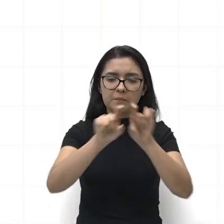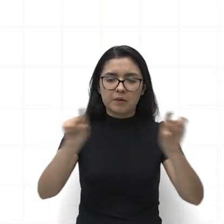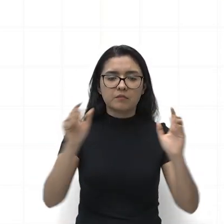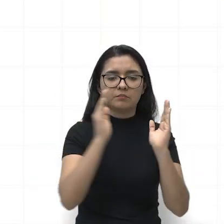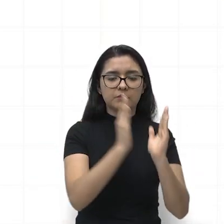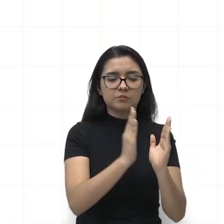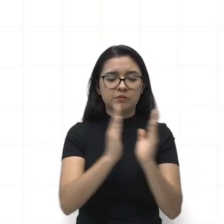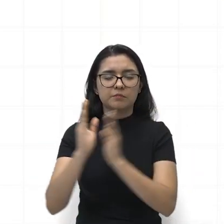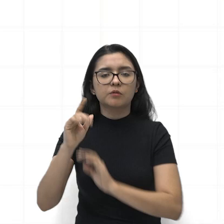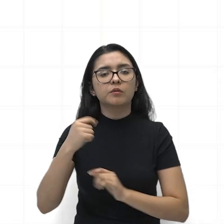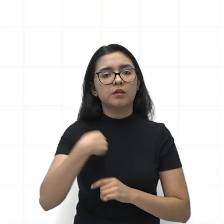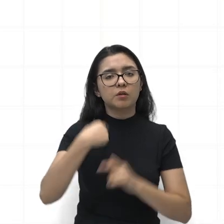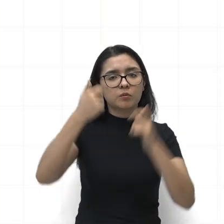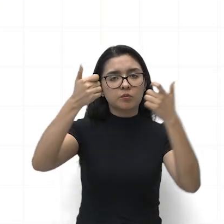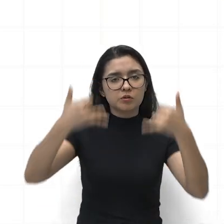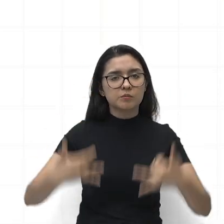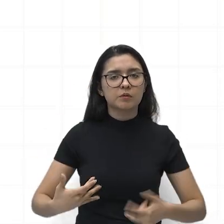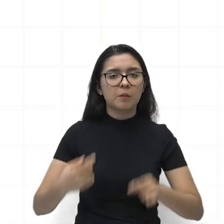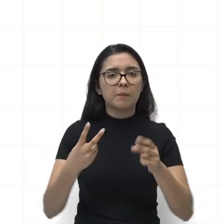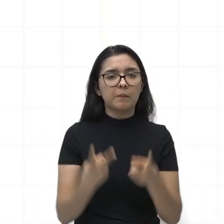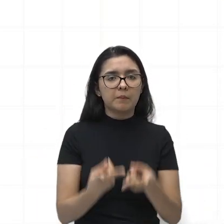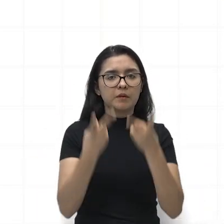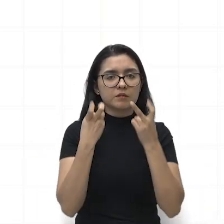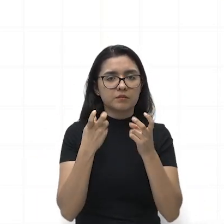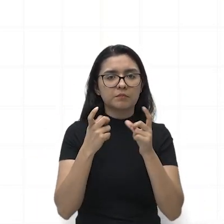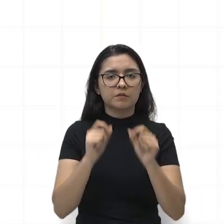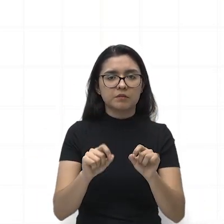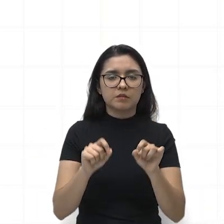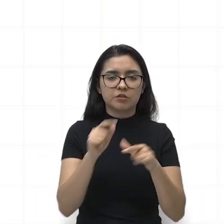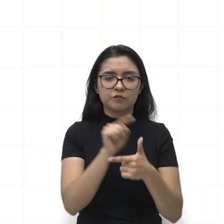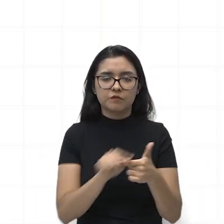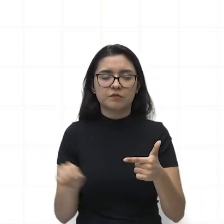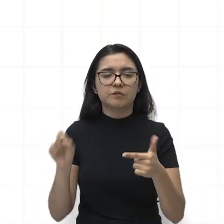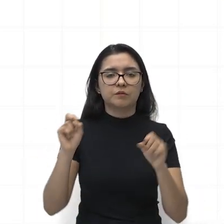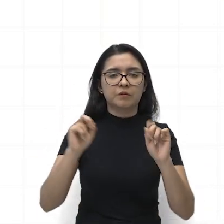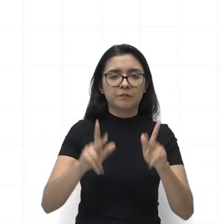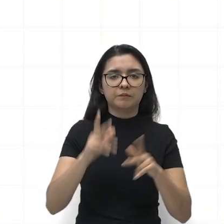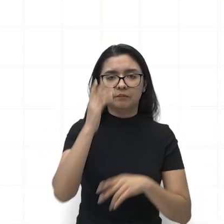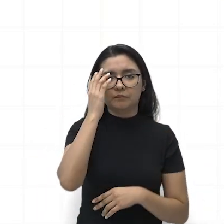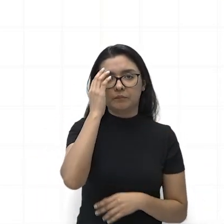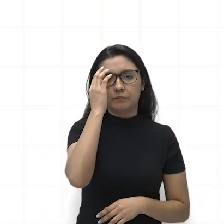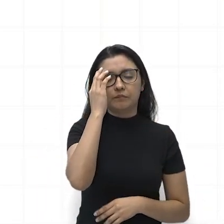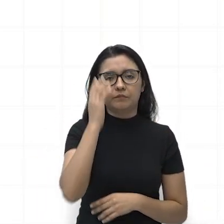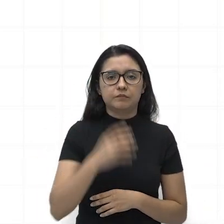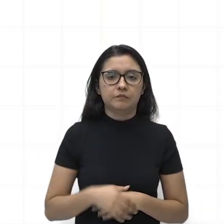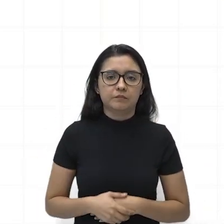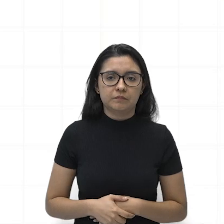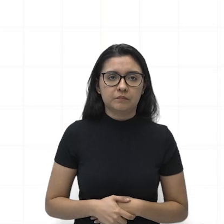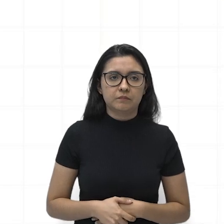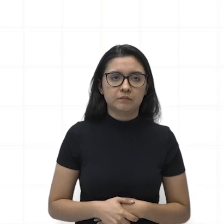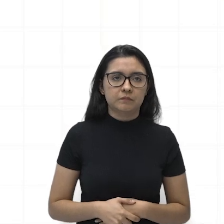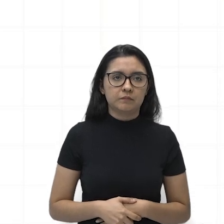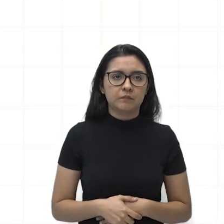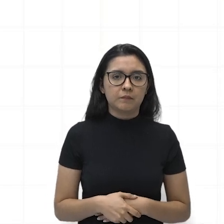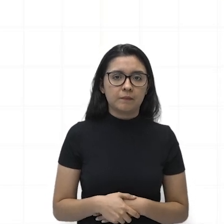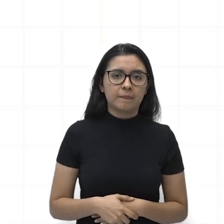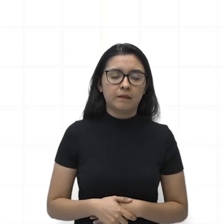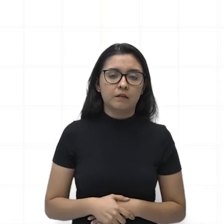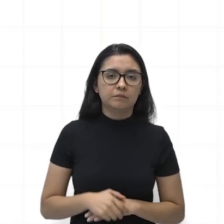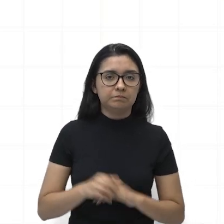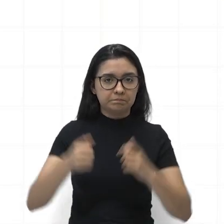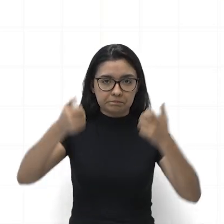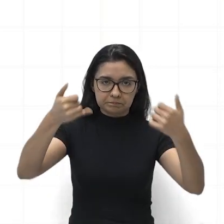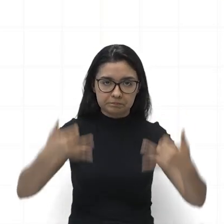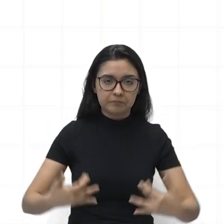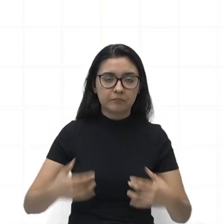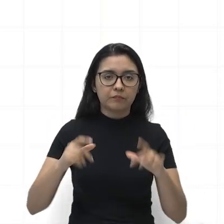que o professor está falando, consegue perceber aí essa divisão, certo? Bom, dito isto,